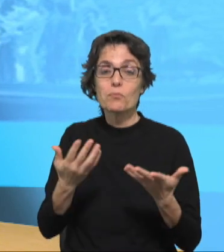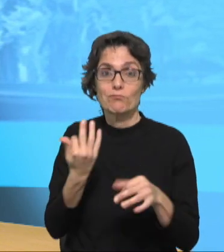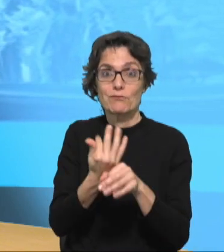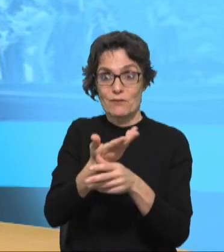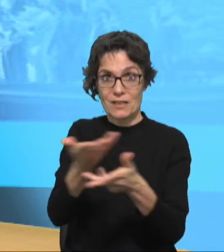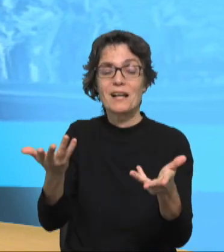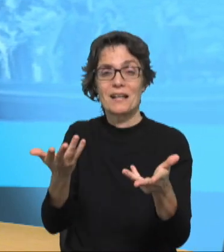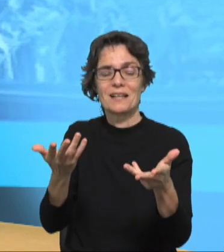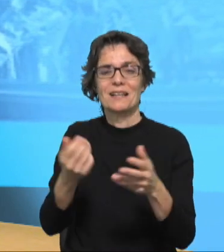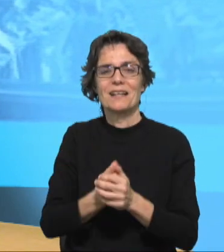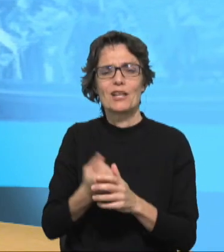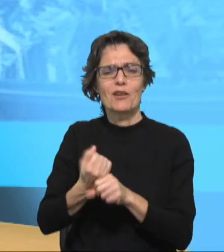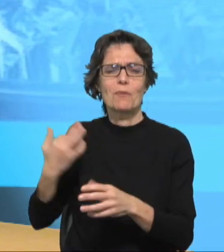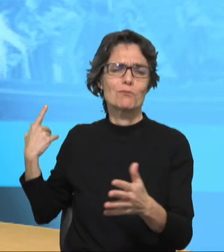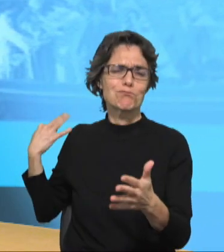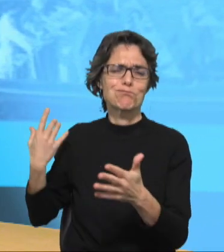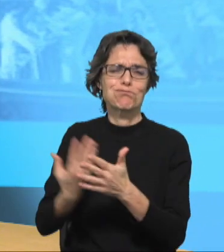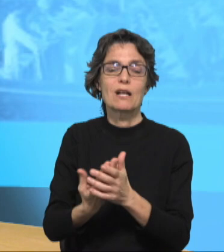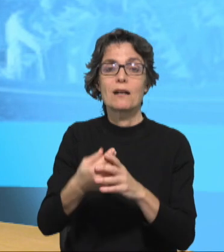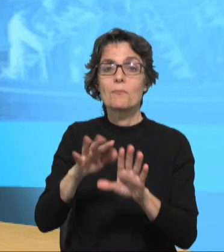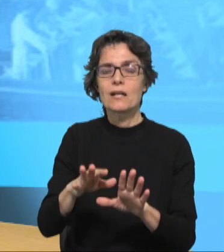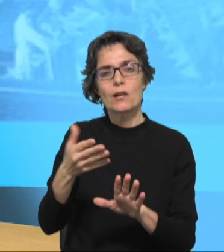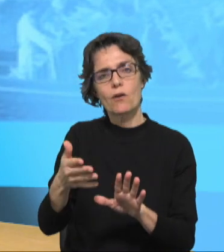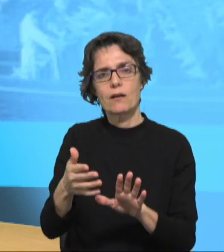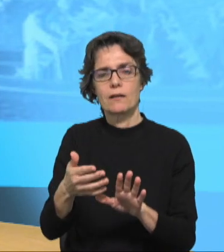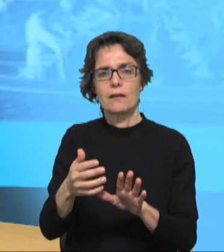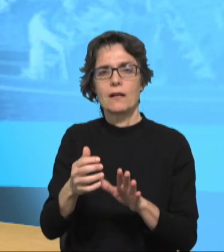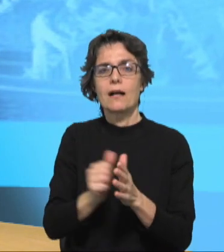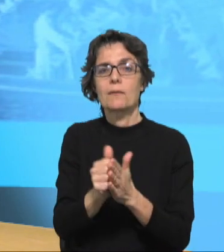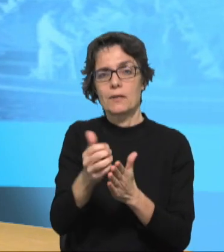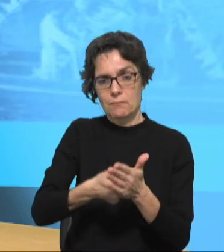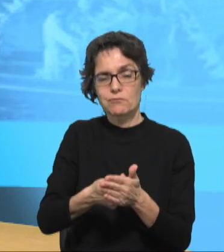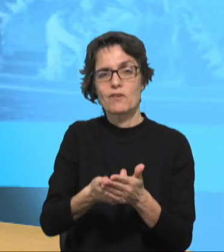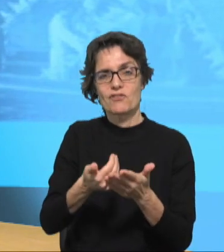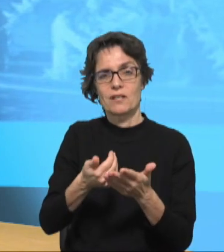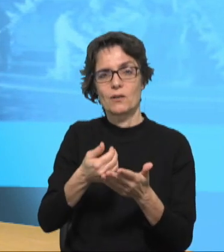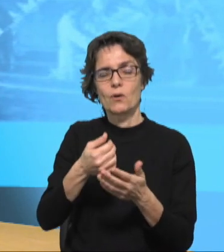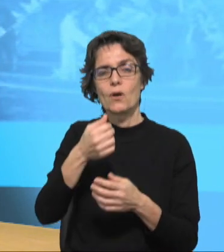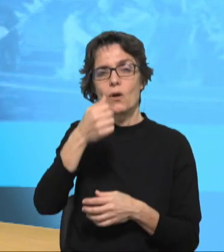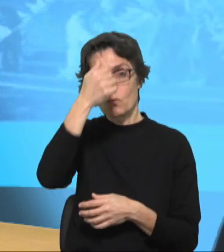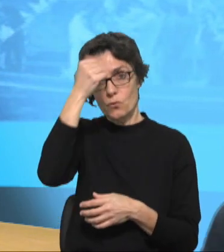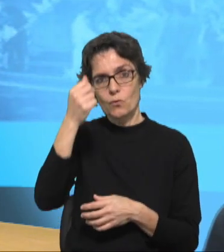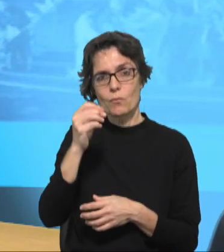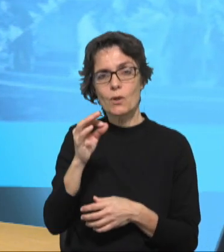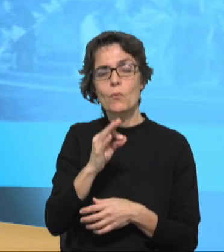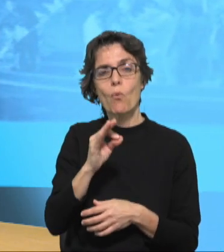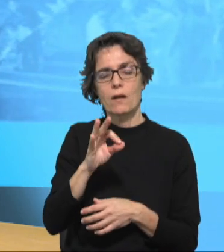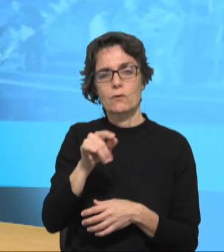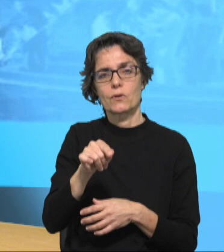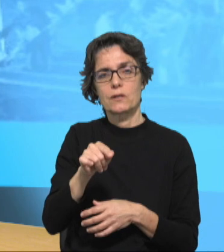nosso horizonte, olhamos também a liturgia que é proposta para este quarto domingo da